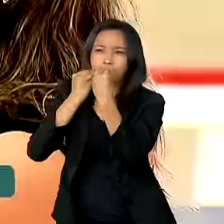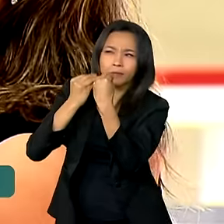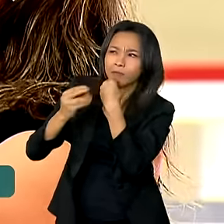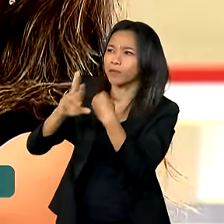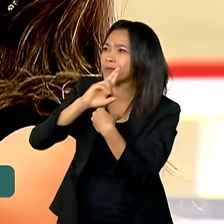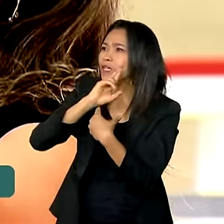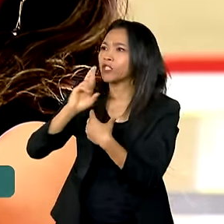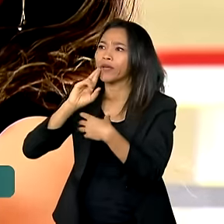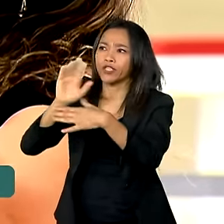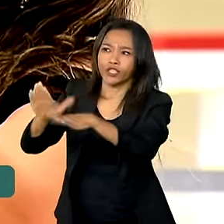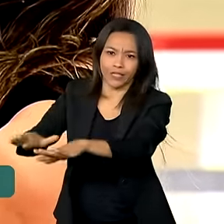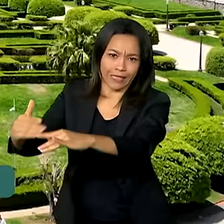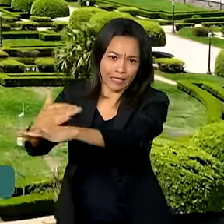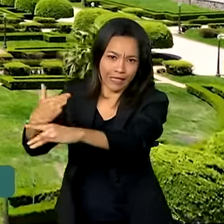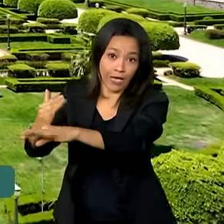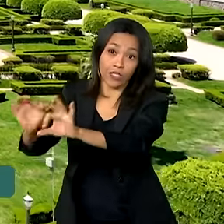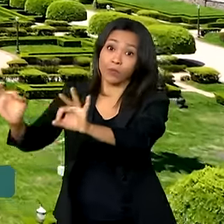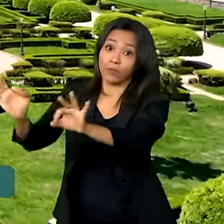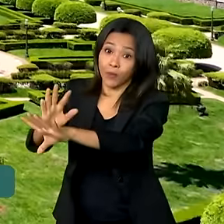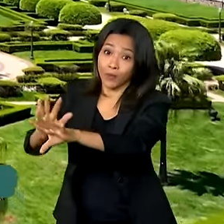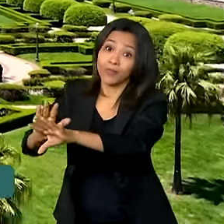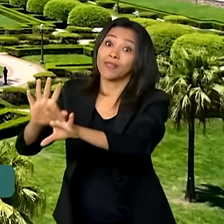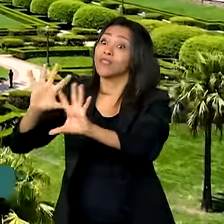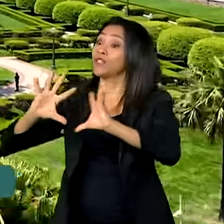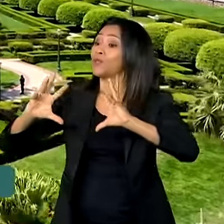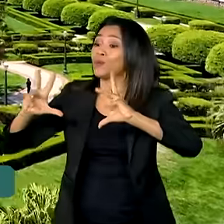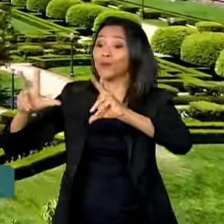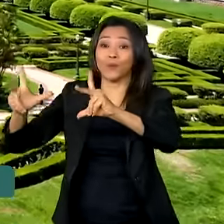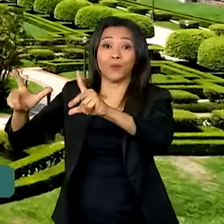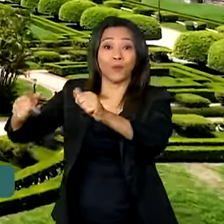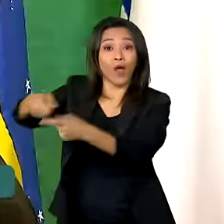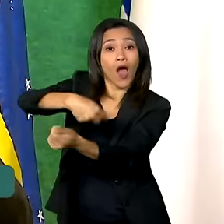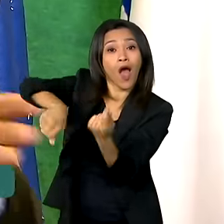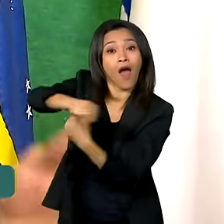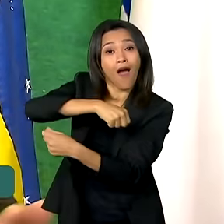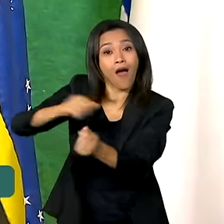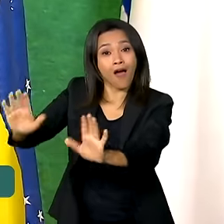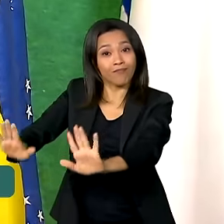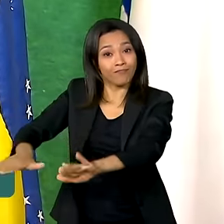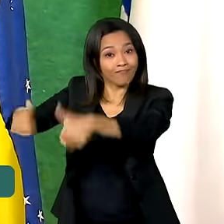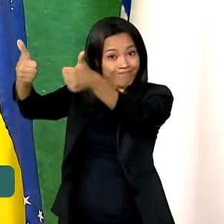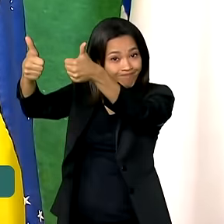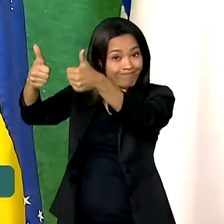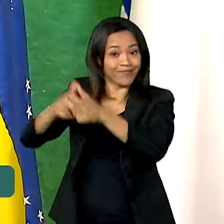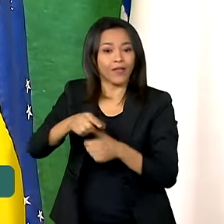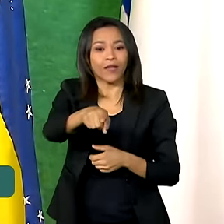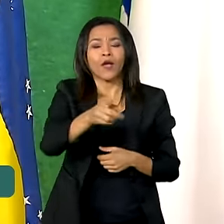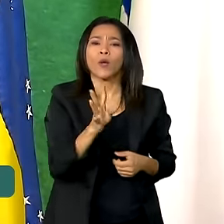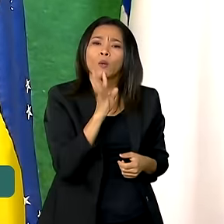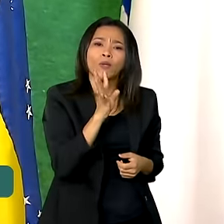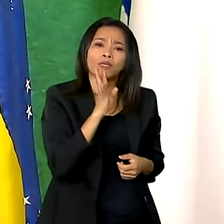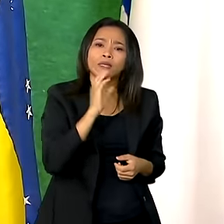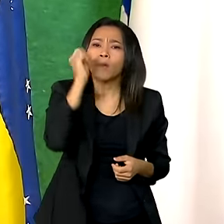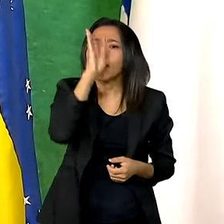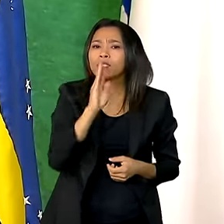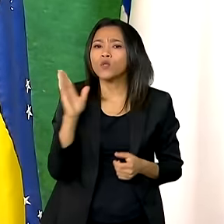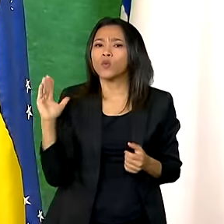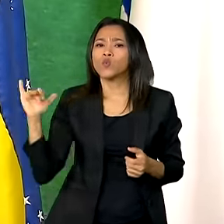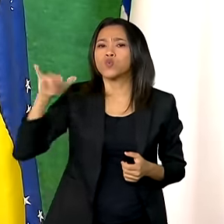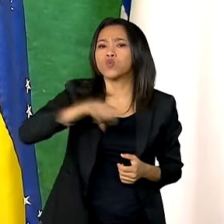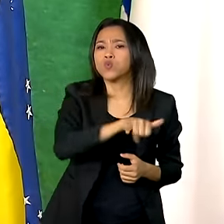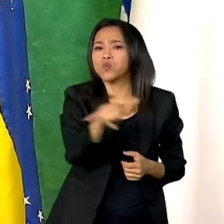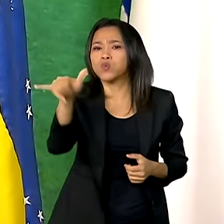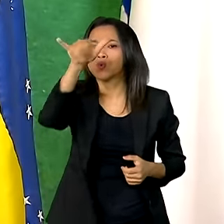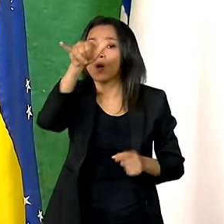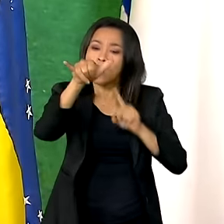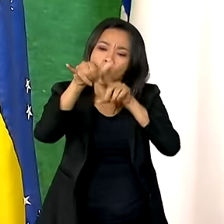local e assim todo o setor se beneficia. Conheça o Brasil Voando, um programa muito bem sucedido, lançado